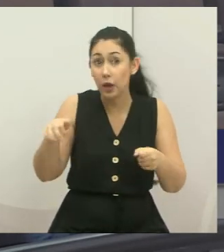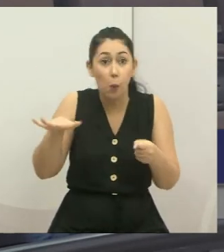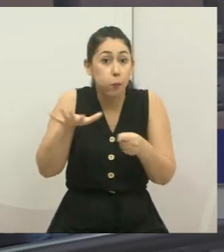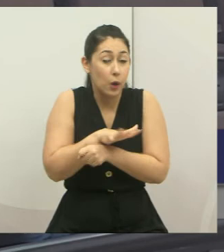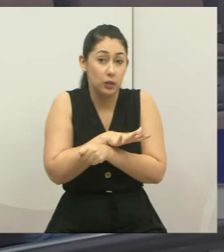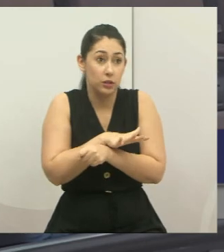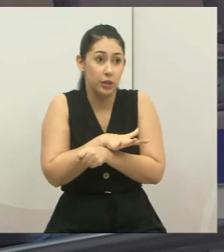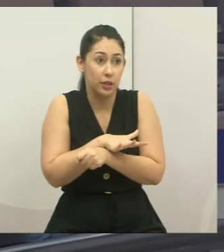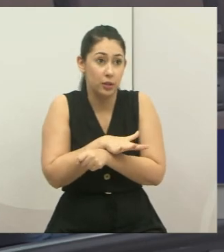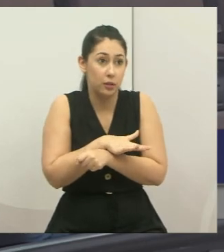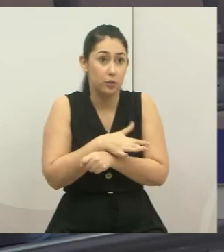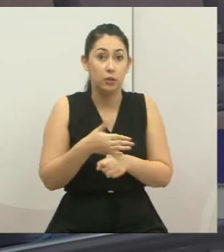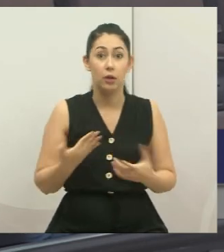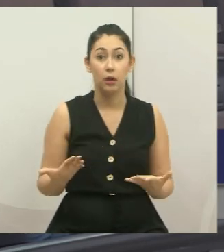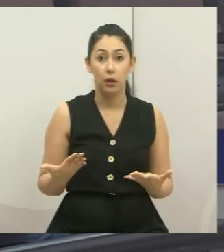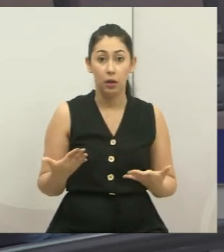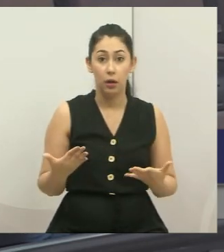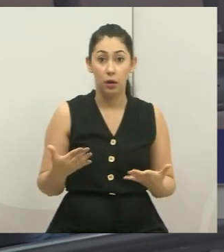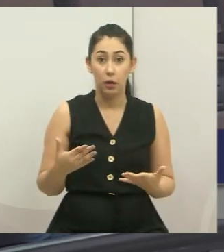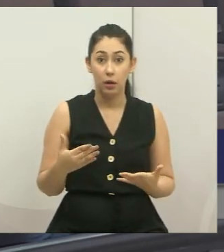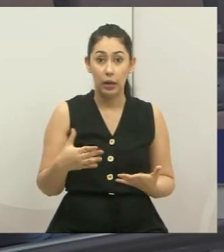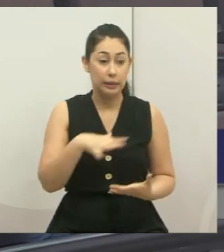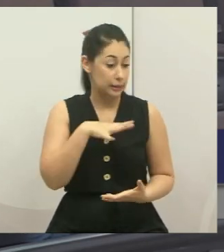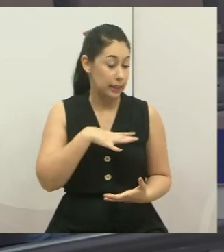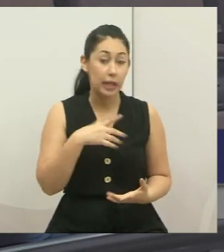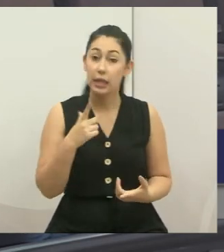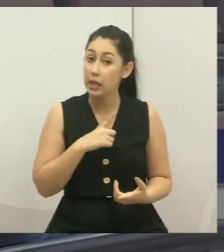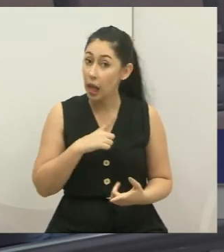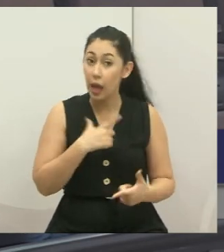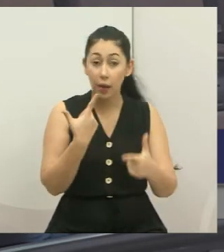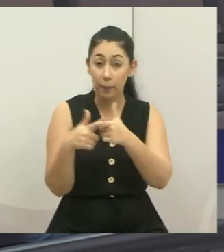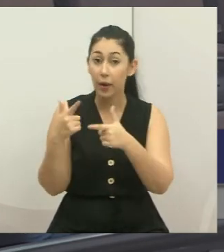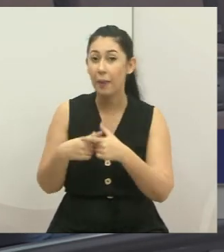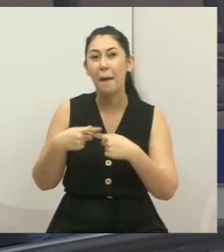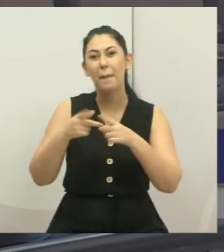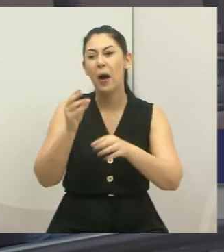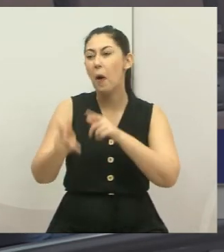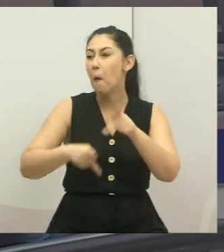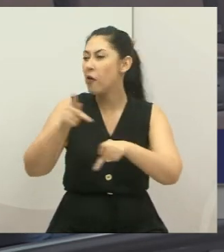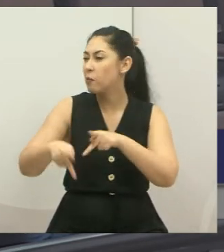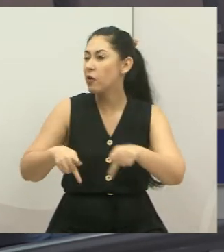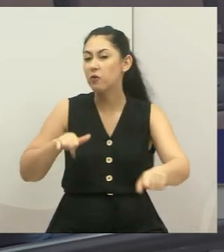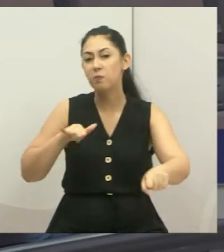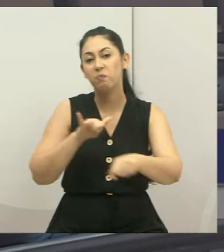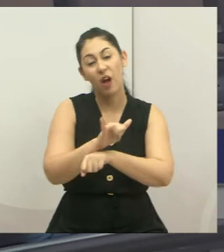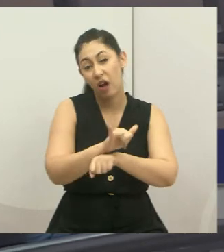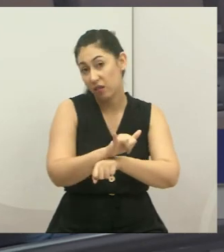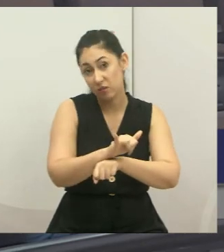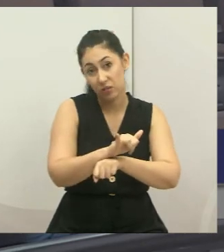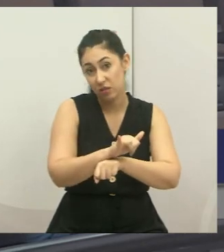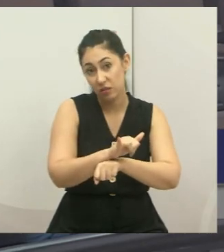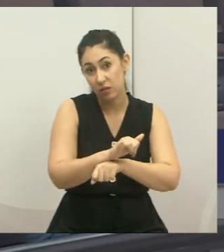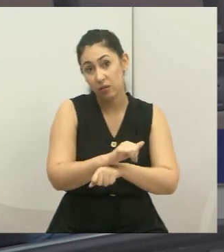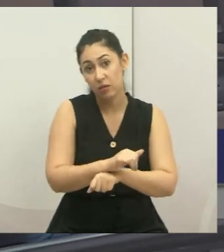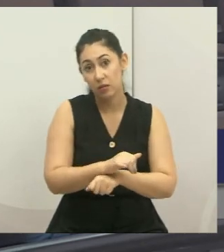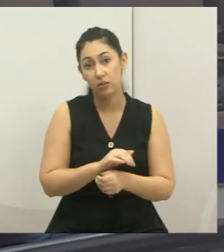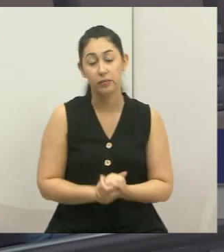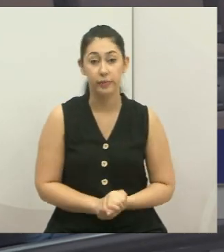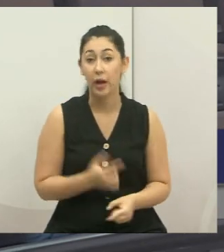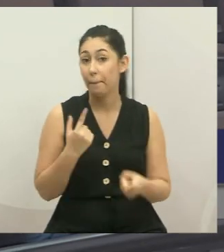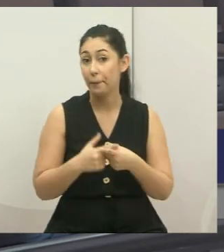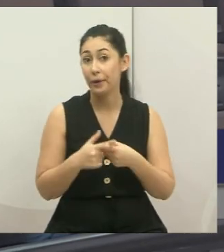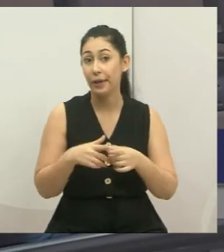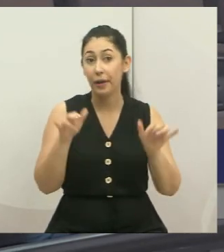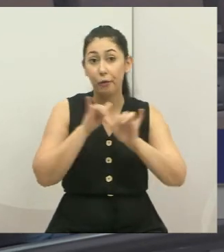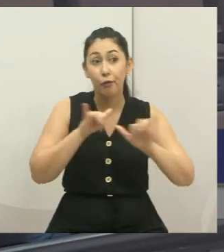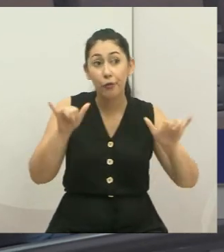A gente tem um problema muito sério de saneamento básico na nossa cidade e o povo não está presente. Muito por conta dessa falta de divulgação.